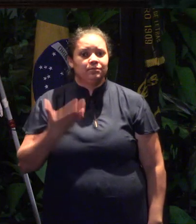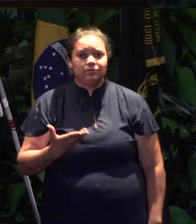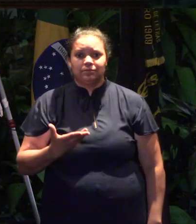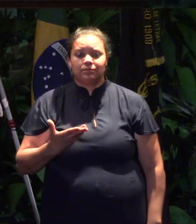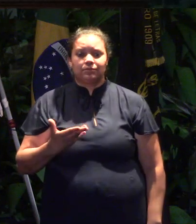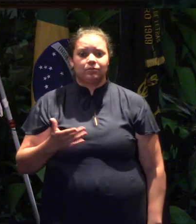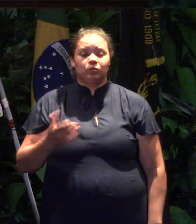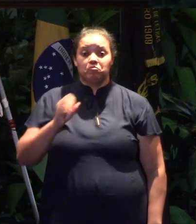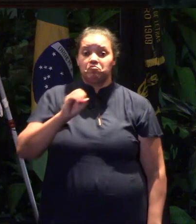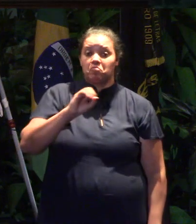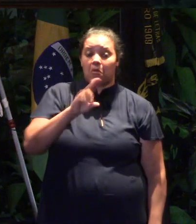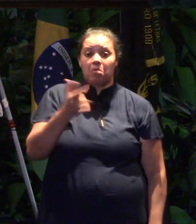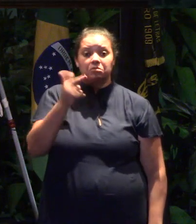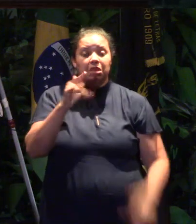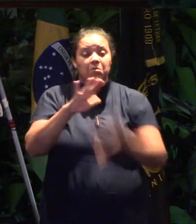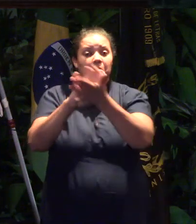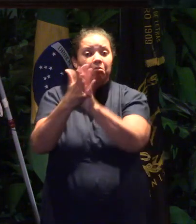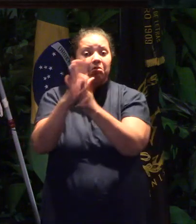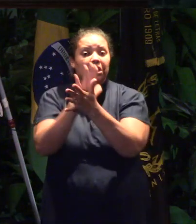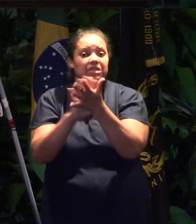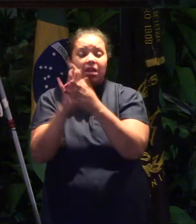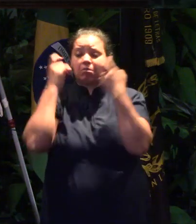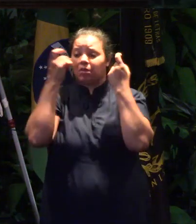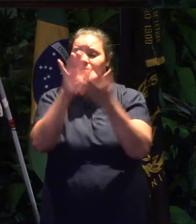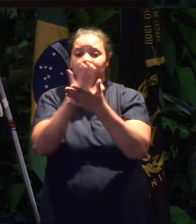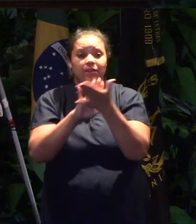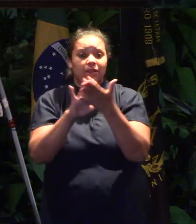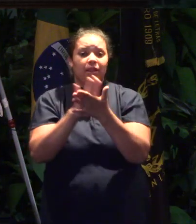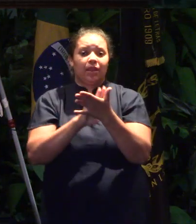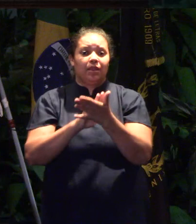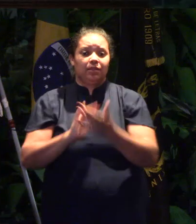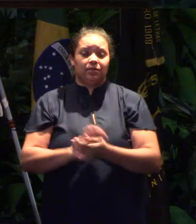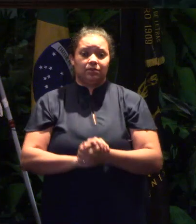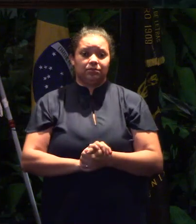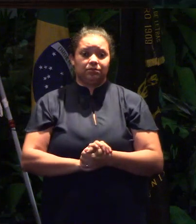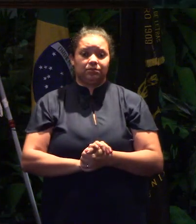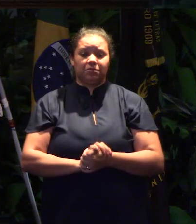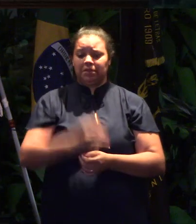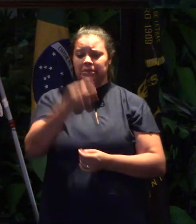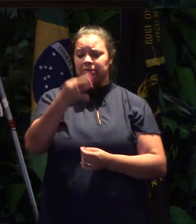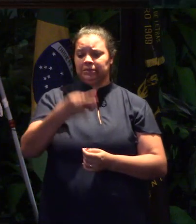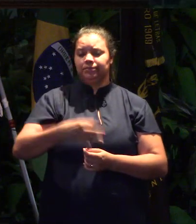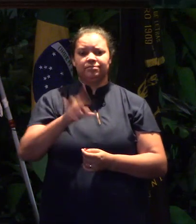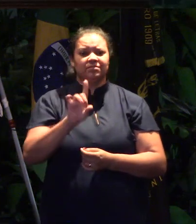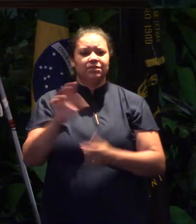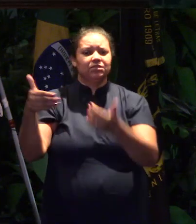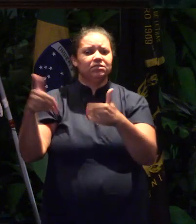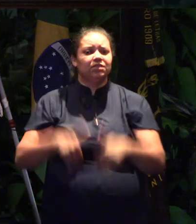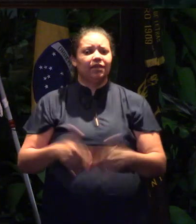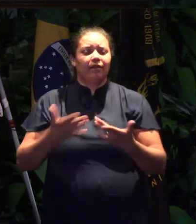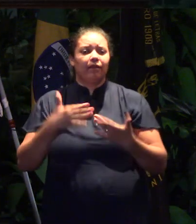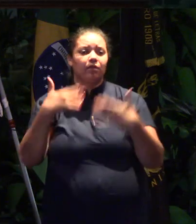sem preconceitos, né, no sentido de que despreocupadas, né, em serem politicamente corretas, e elas chegam de